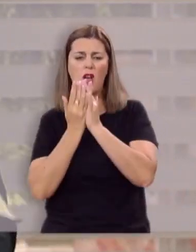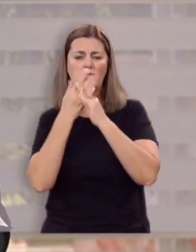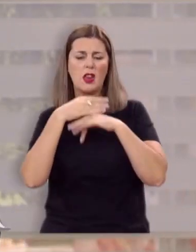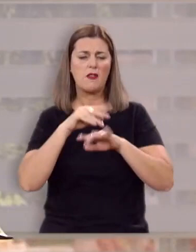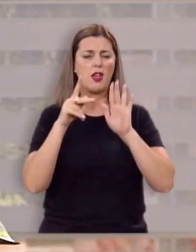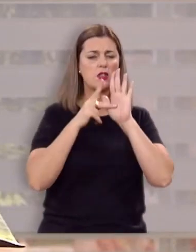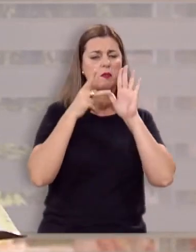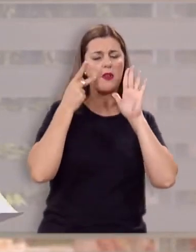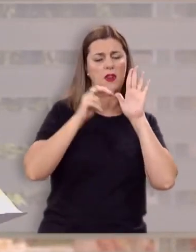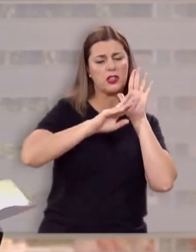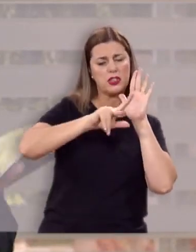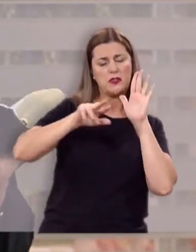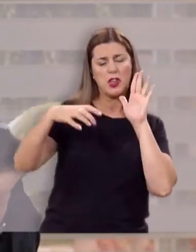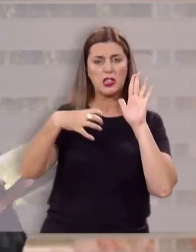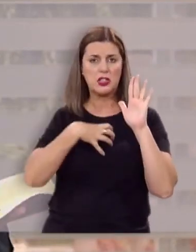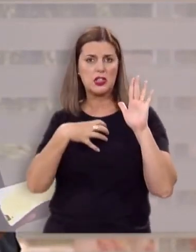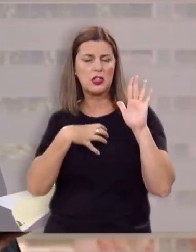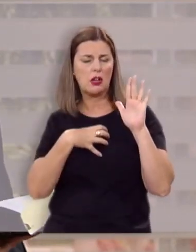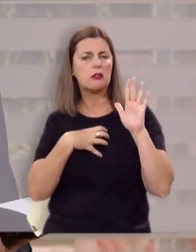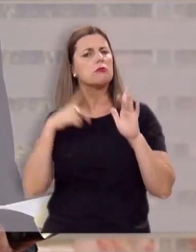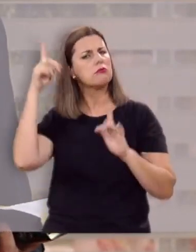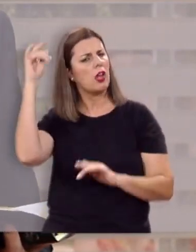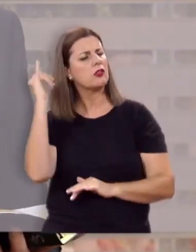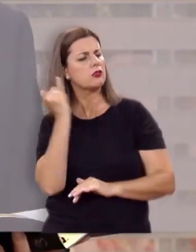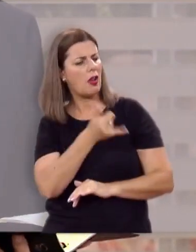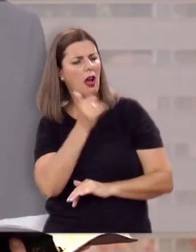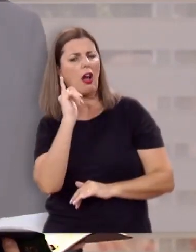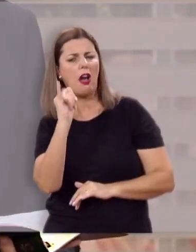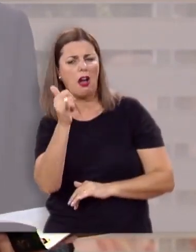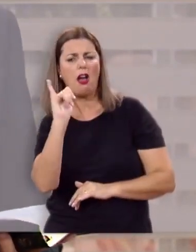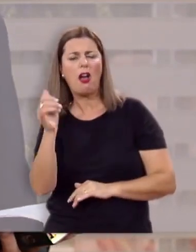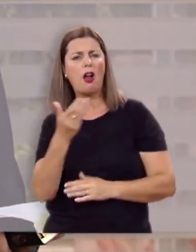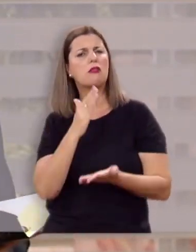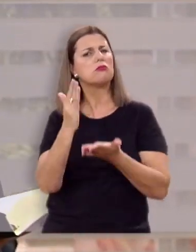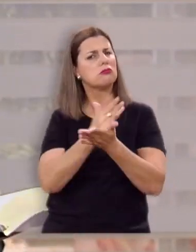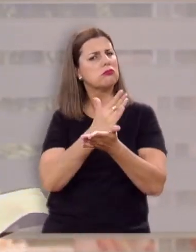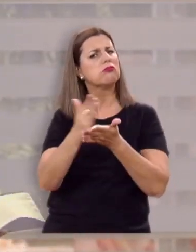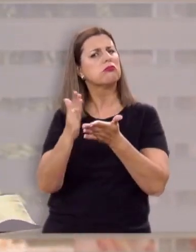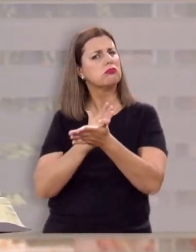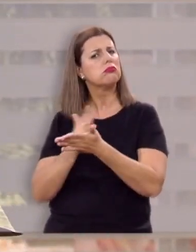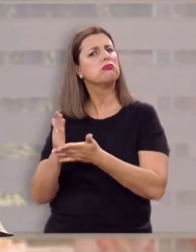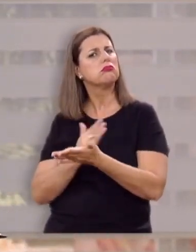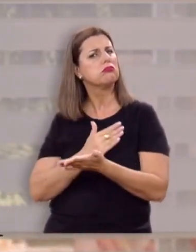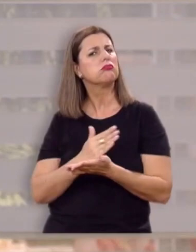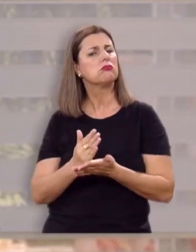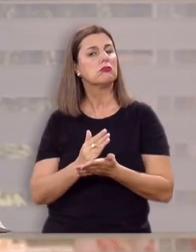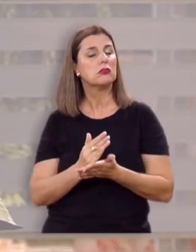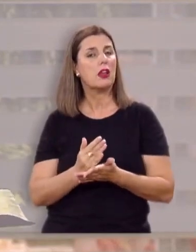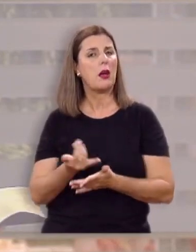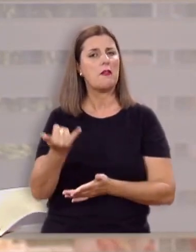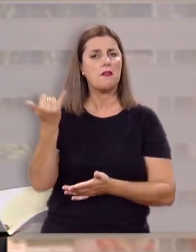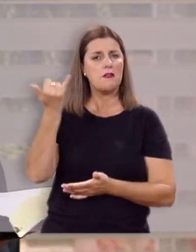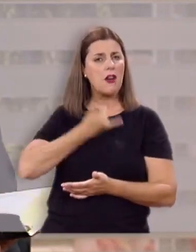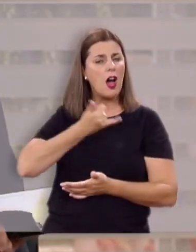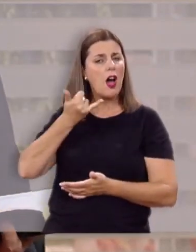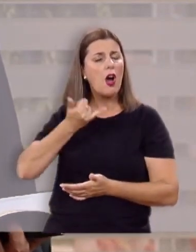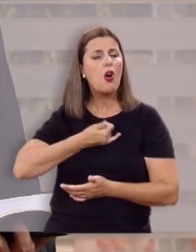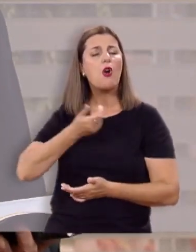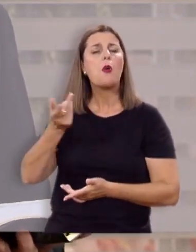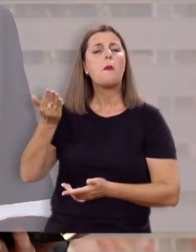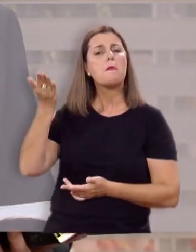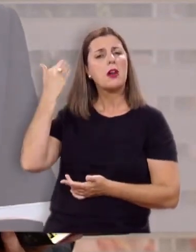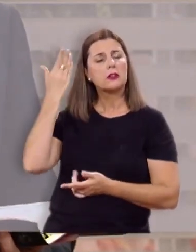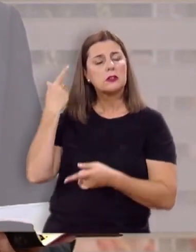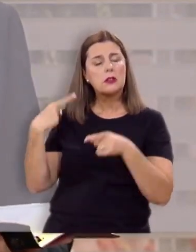pelos profetas. Deus falou. E Deus falou muitas vezes. E Deus falou aos nossos antepassados,